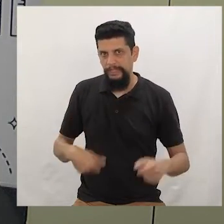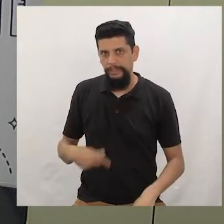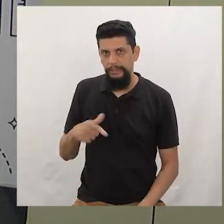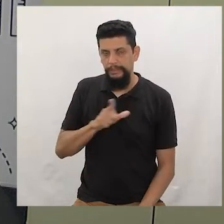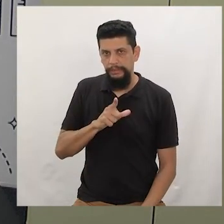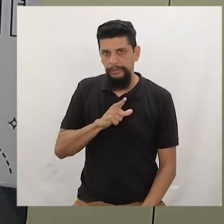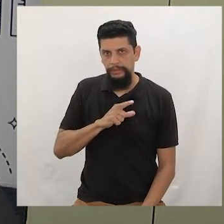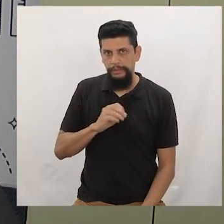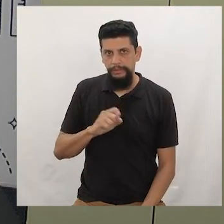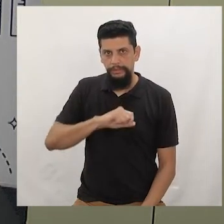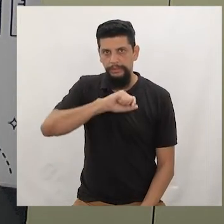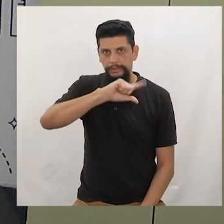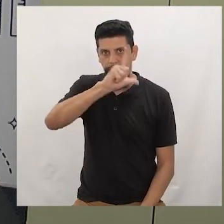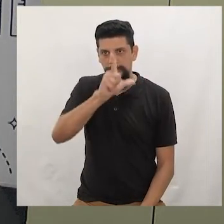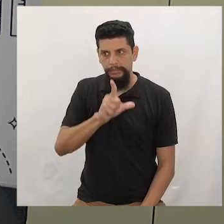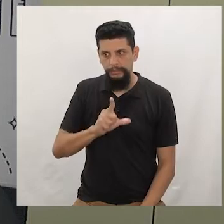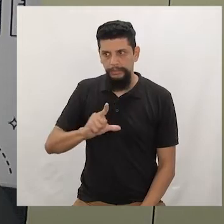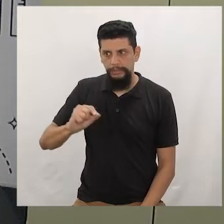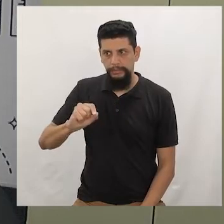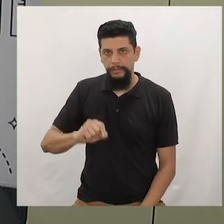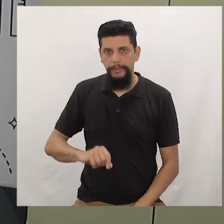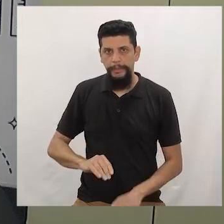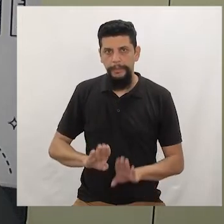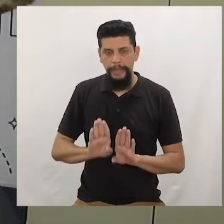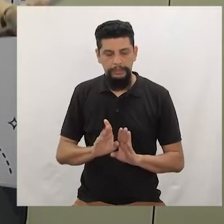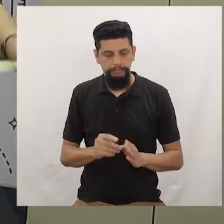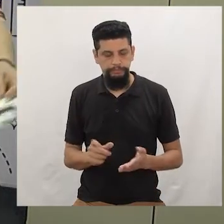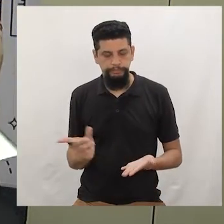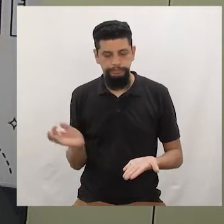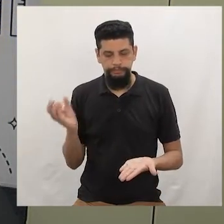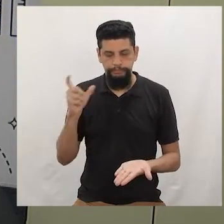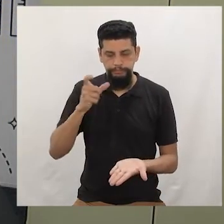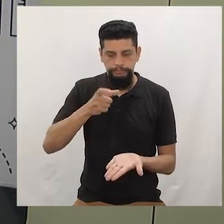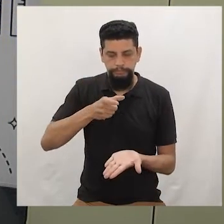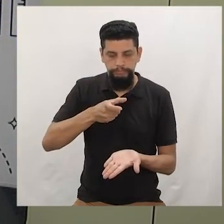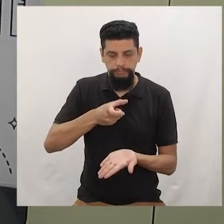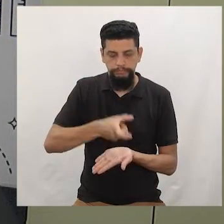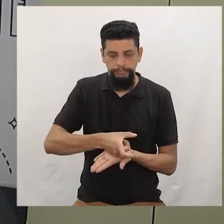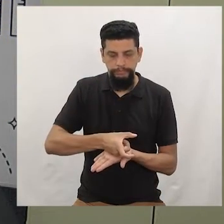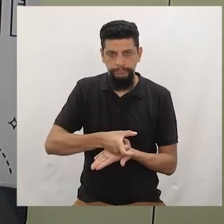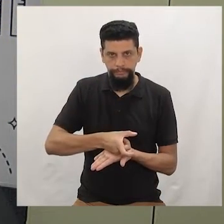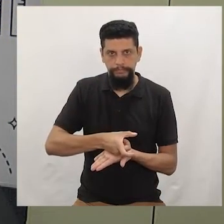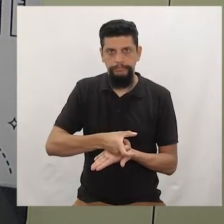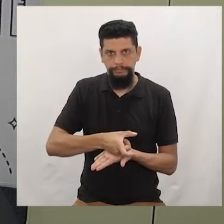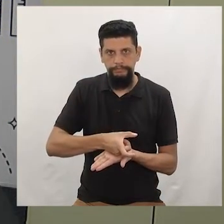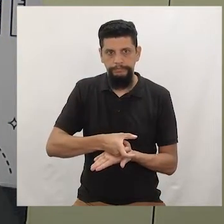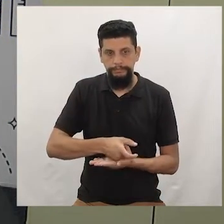lua e tenho... Mas eu vou colocar a lua aqui, ó.